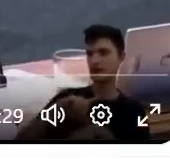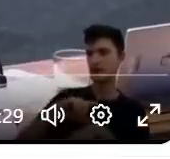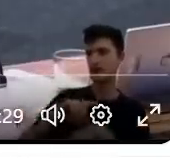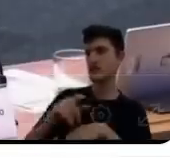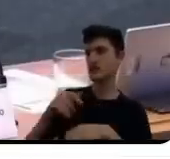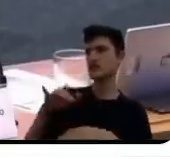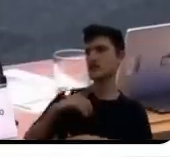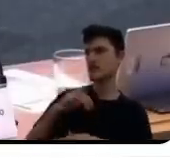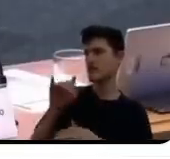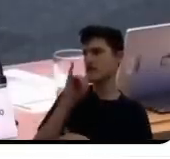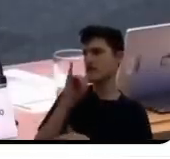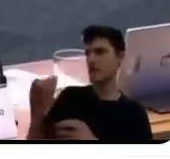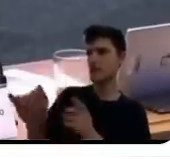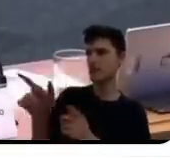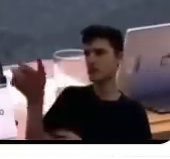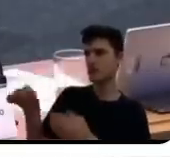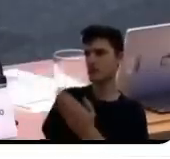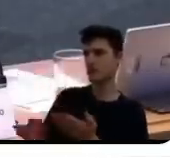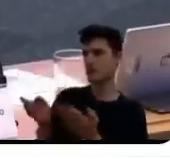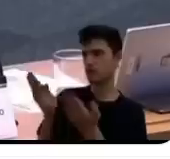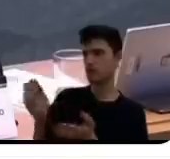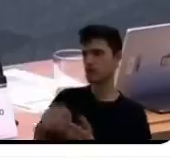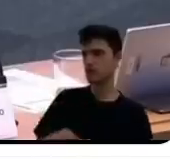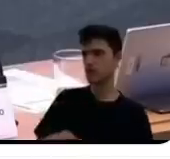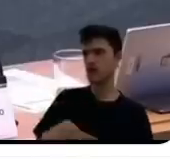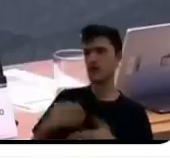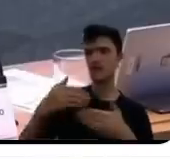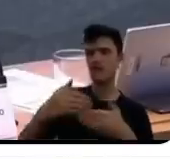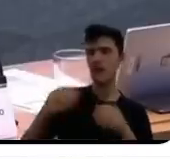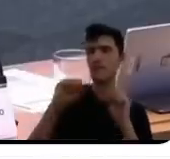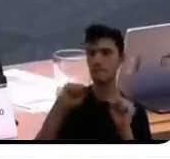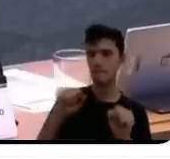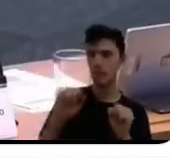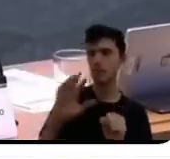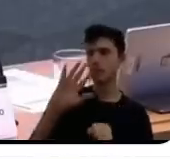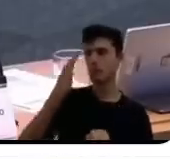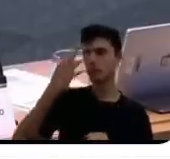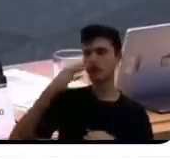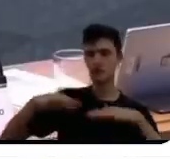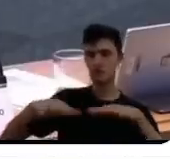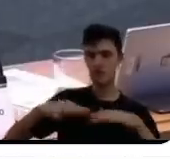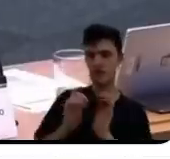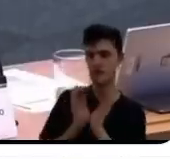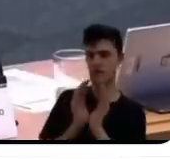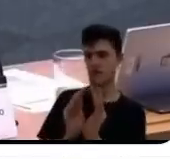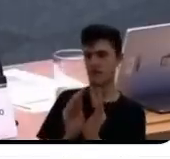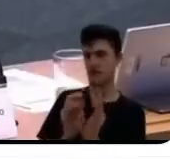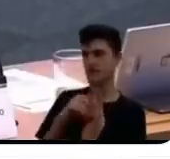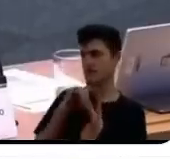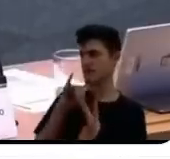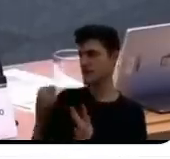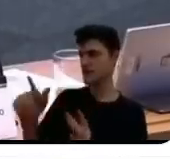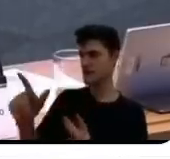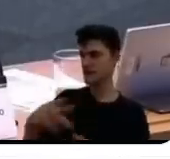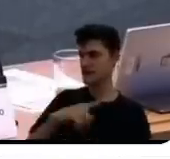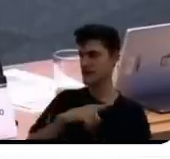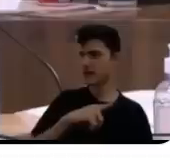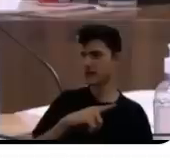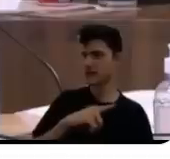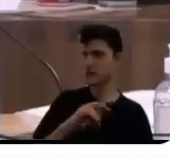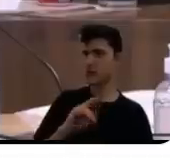vandalismo e atos que aconteceram no dia 8 chegou para você esse tipo de informação de algum modo